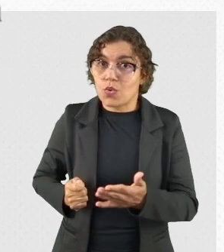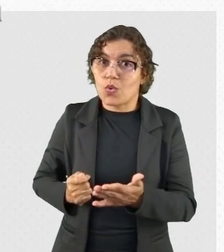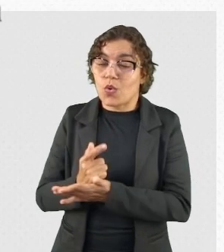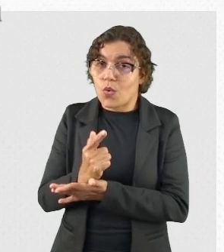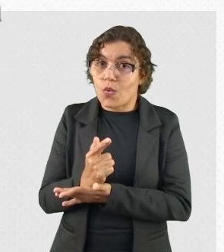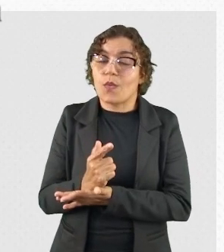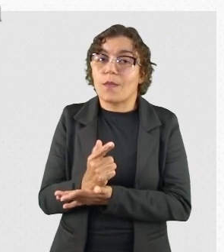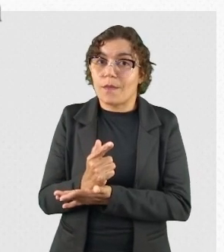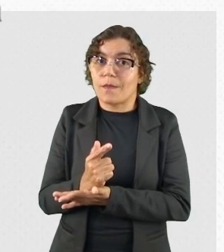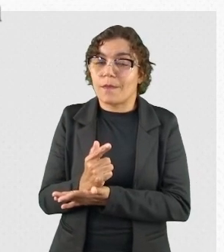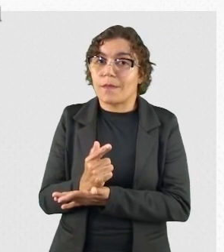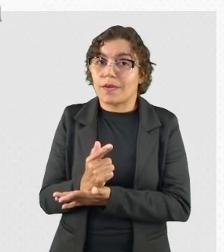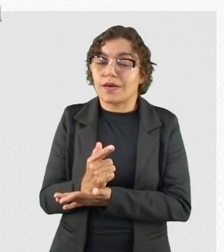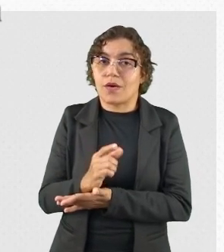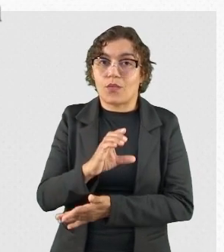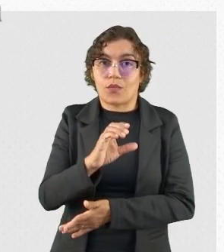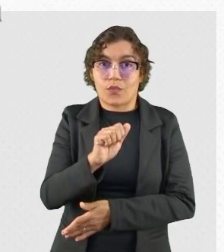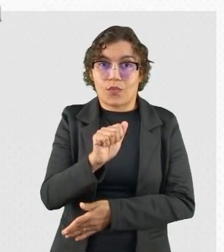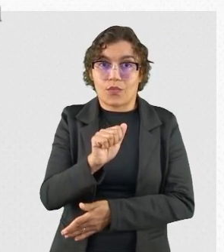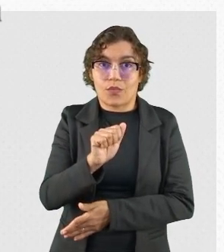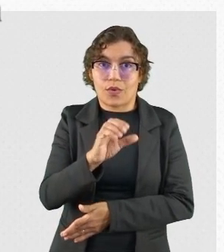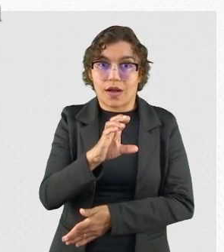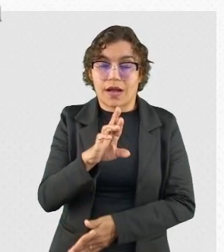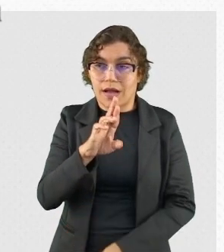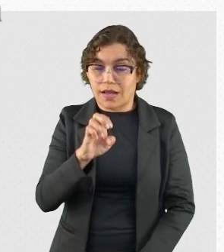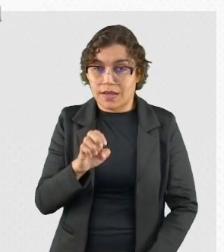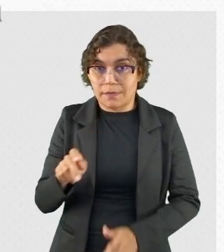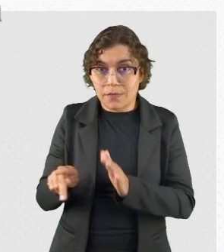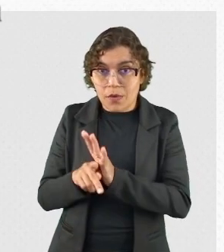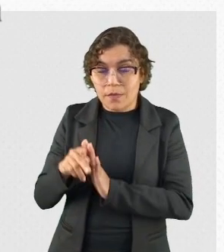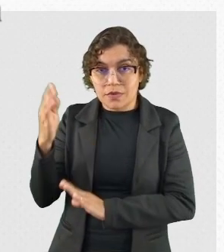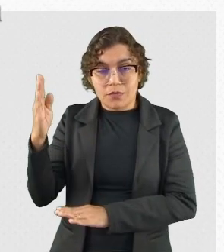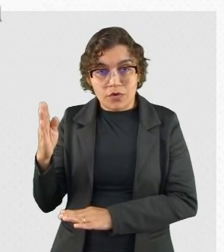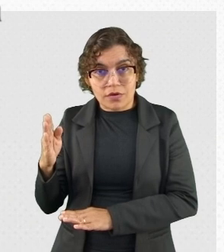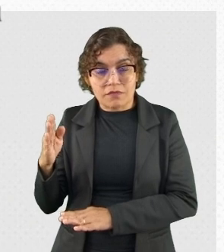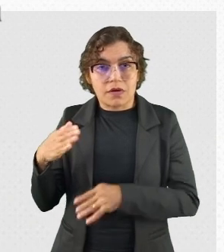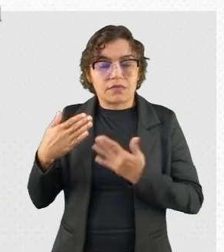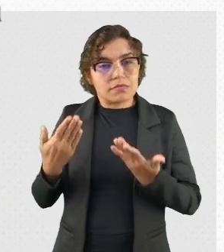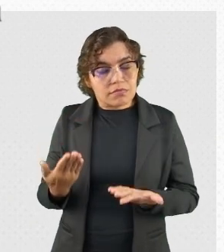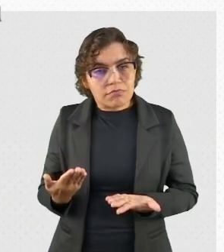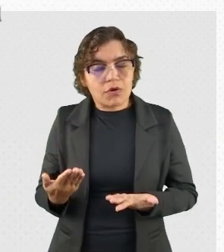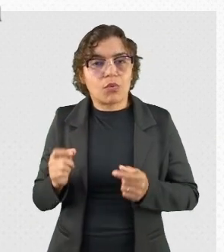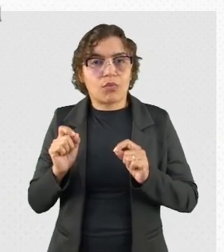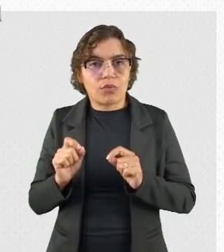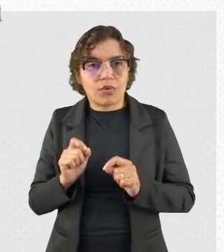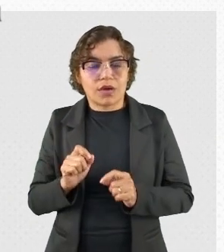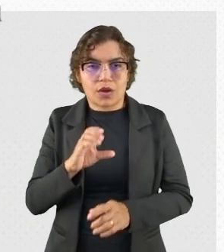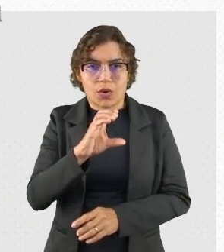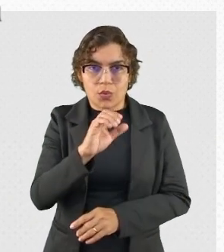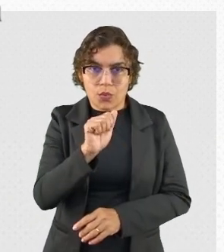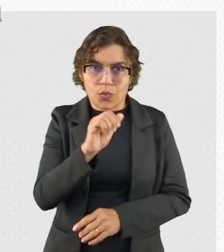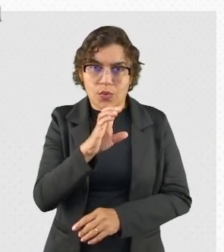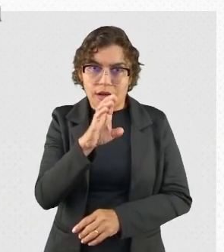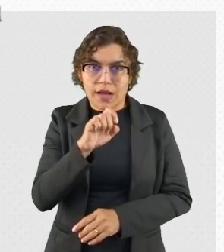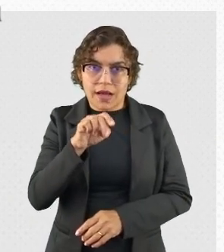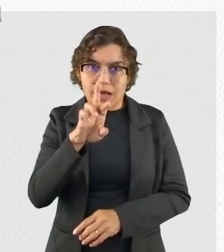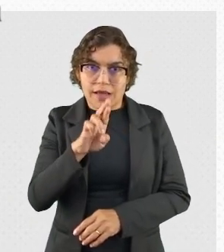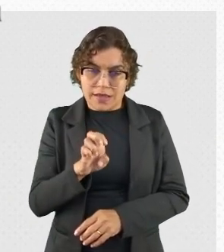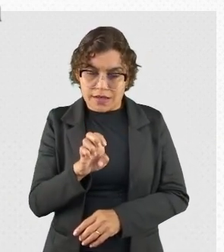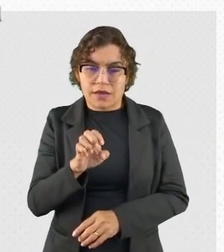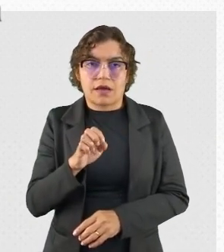O professor não sabia, o Acre, então, foi comprado, sim, aquela regiãozinha ali na ponta, né, em divisa com a Bolívia, ela